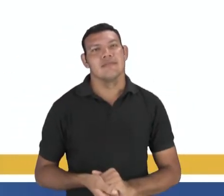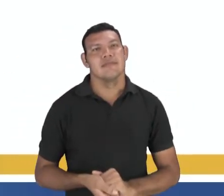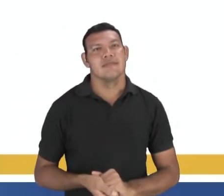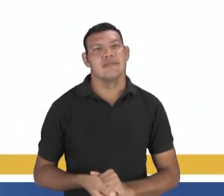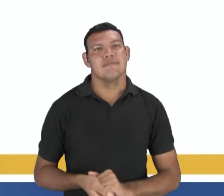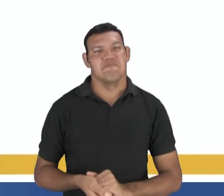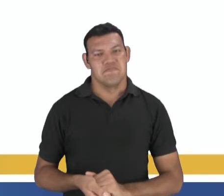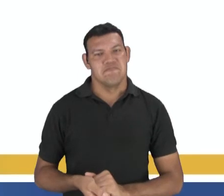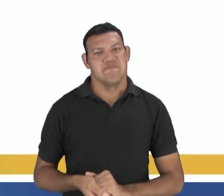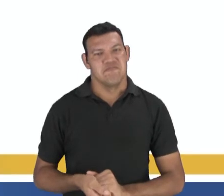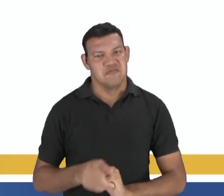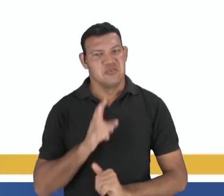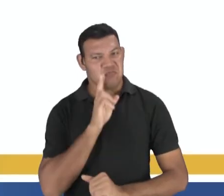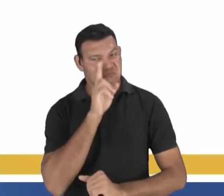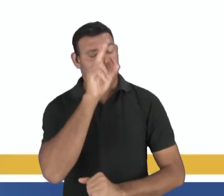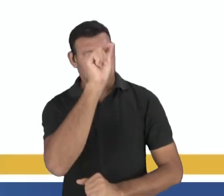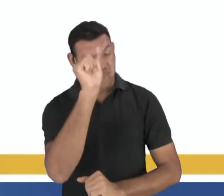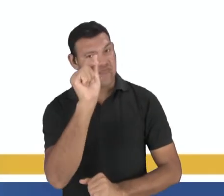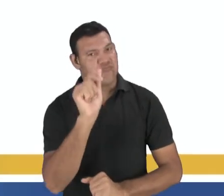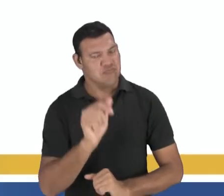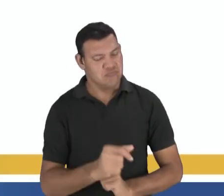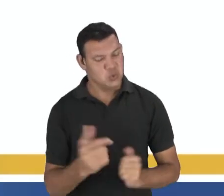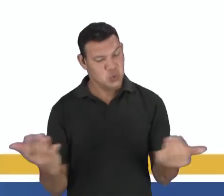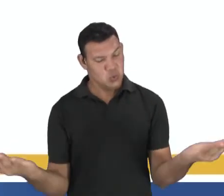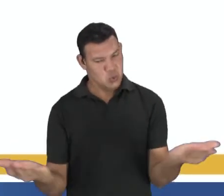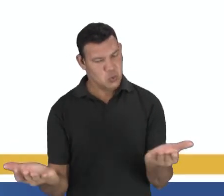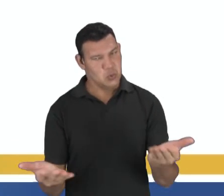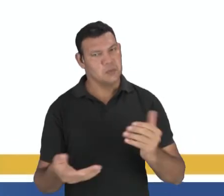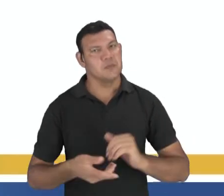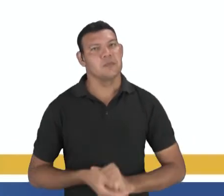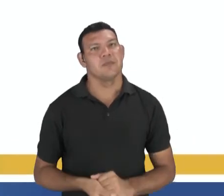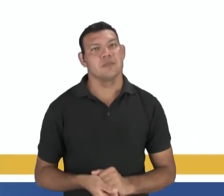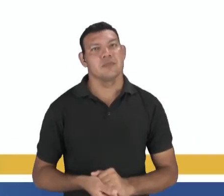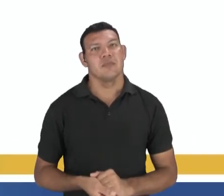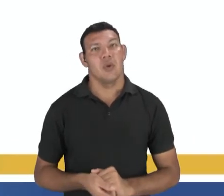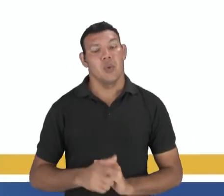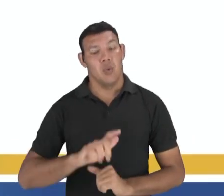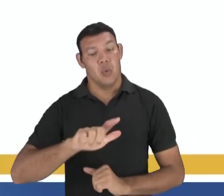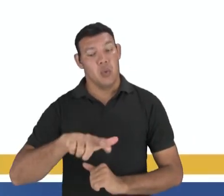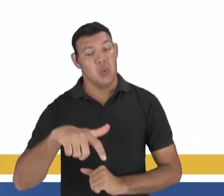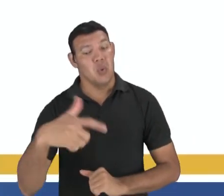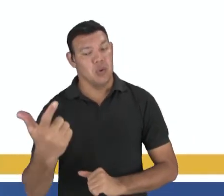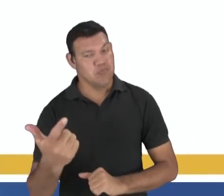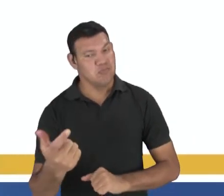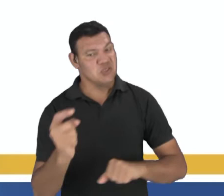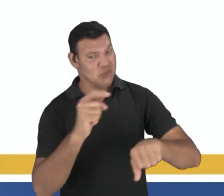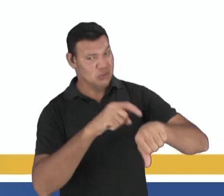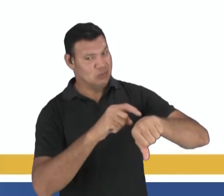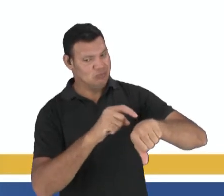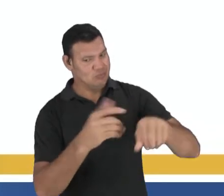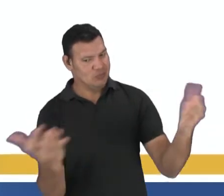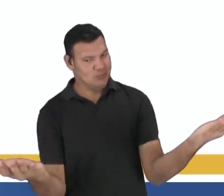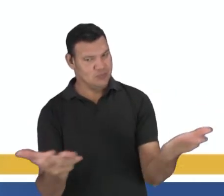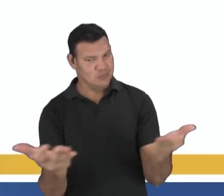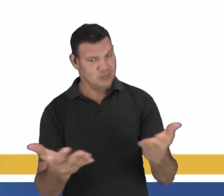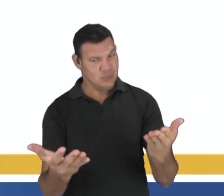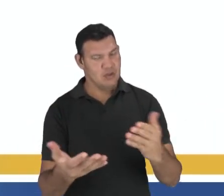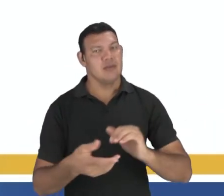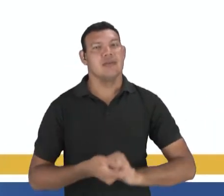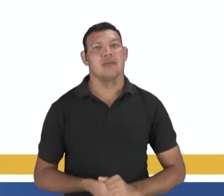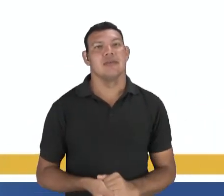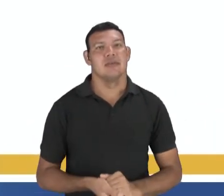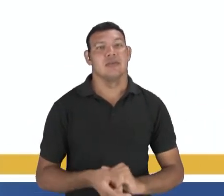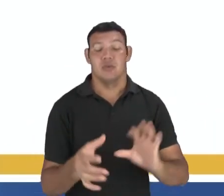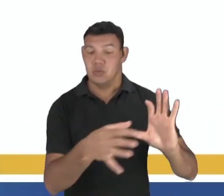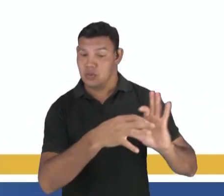aí, tá? Forte isso, não é? E bem atual. Outro também muito atual no nosso contexto